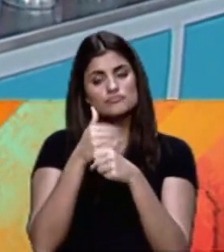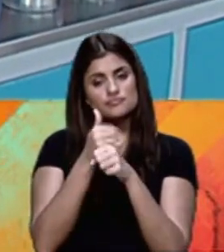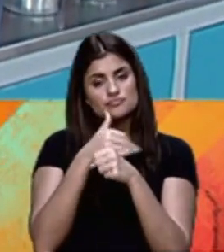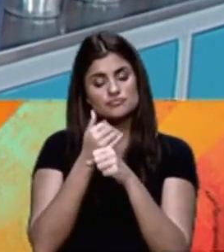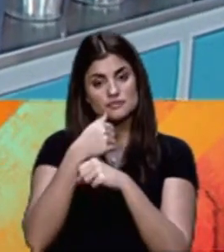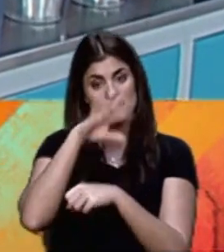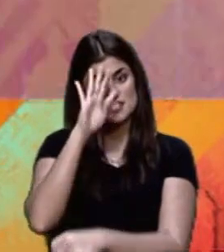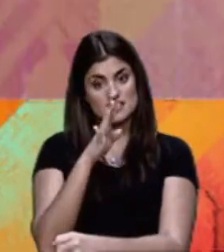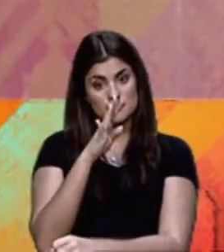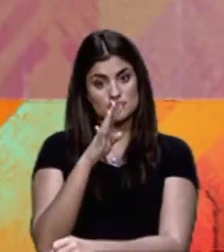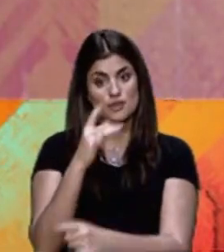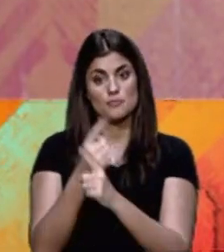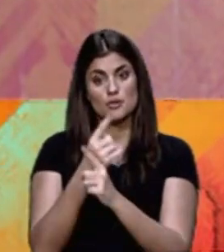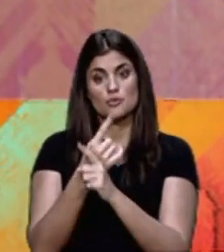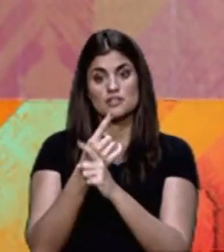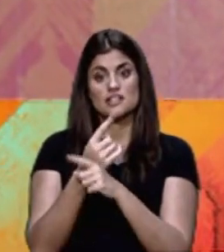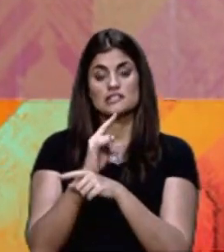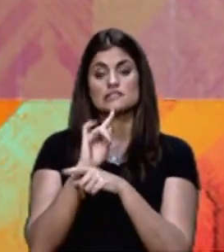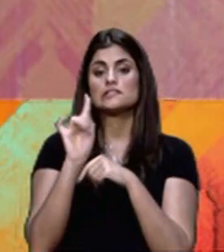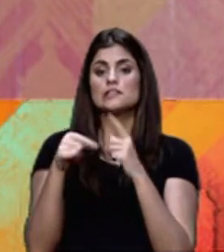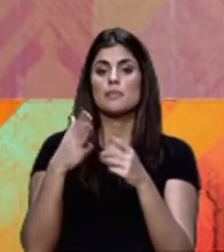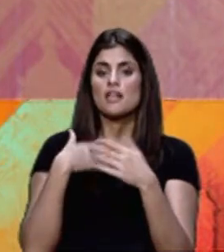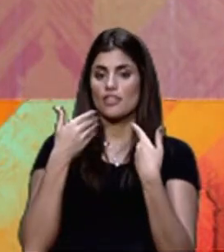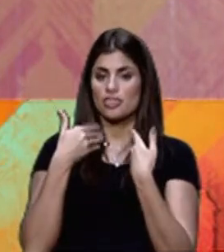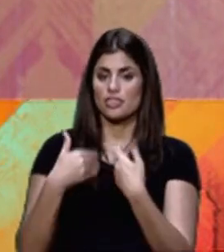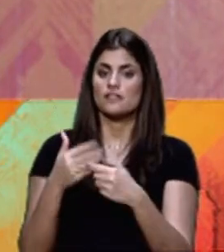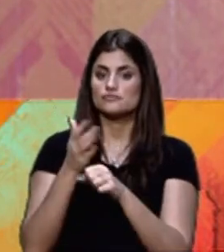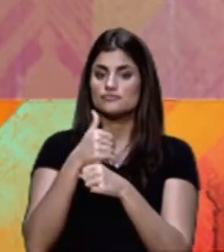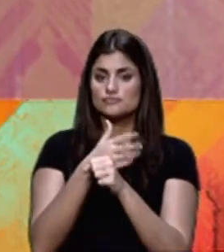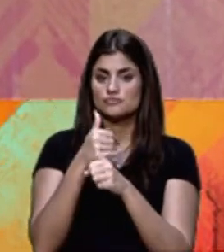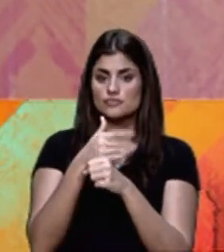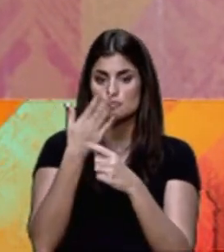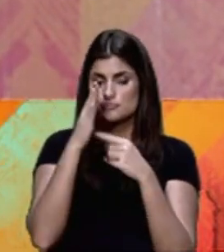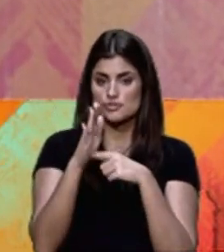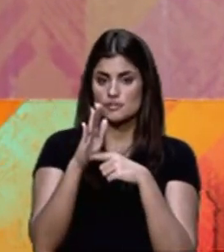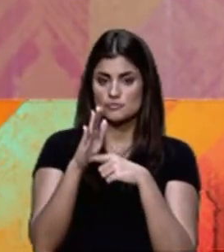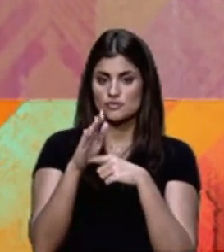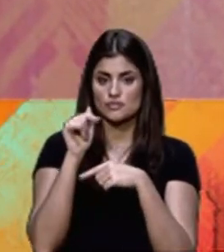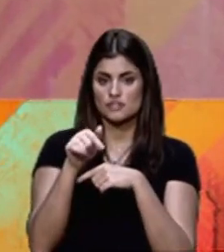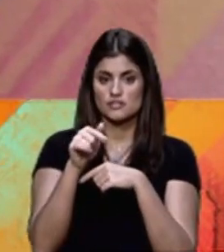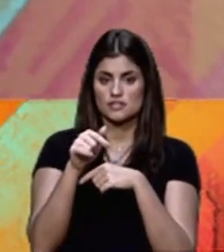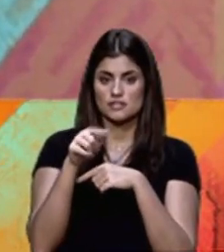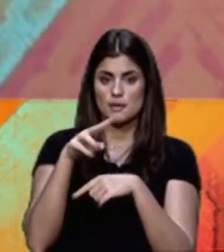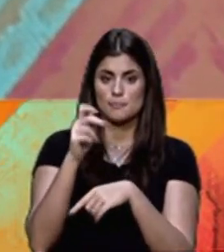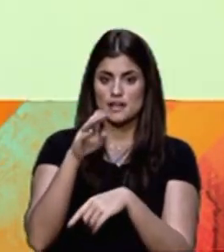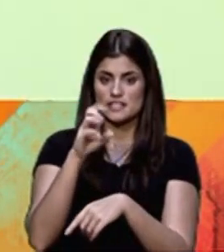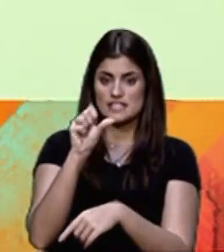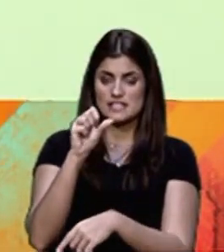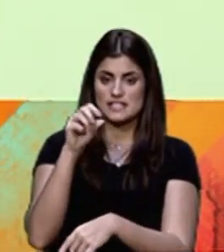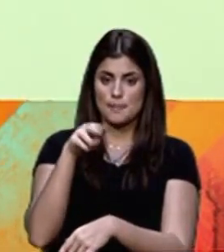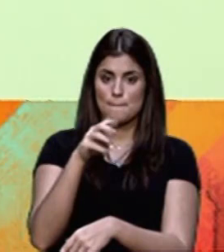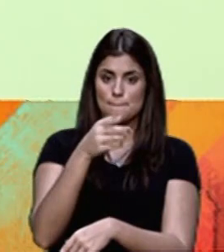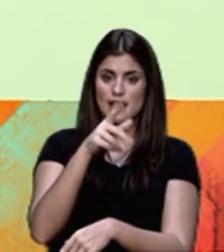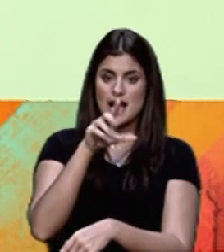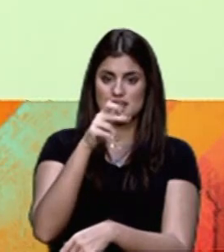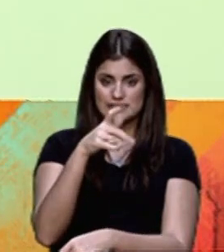Jorge, sabes que foi uma coisa que sempre me relaxou bastante, foi picar, por exemplo, a mise en place, fazer a mise en place. Uma das coisas,